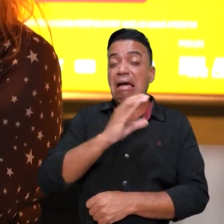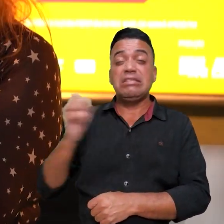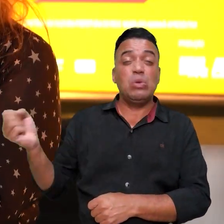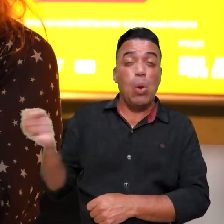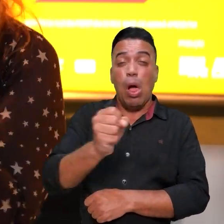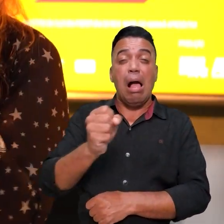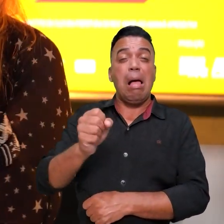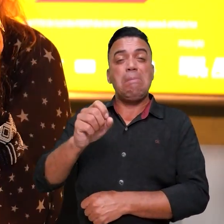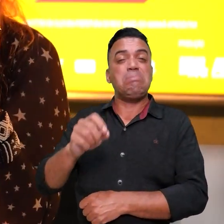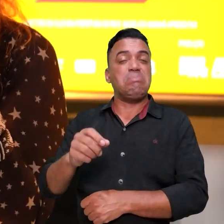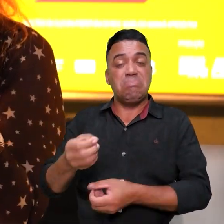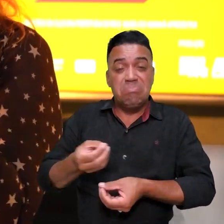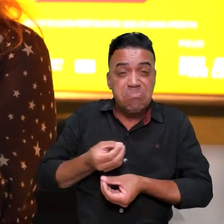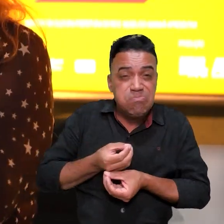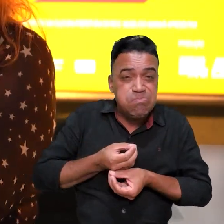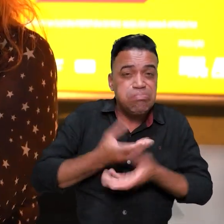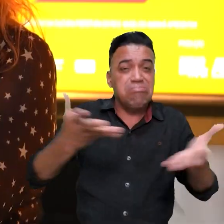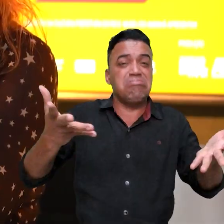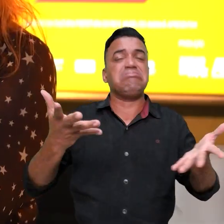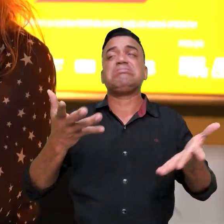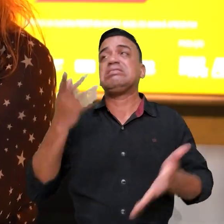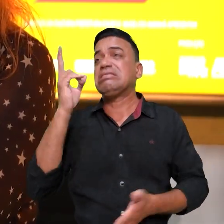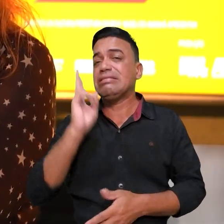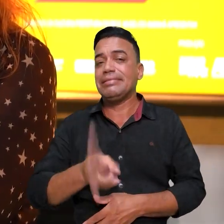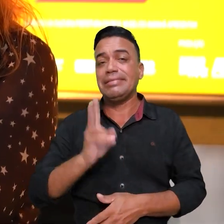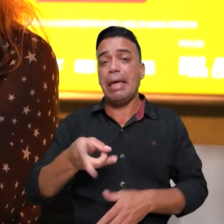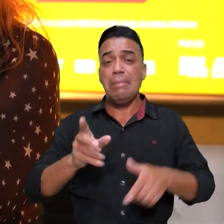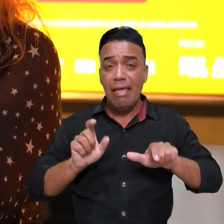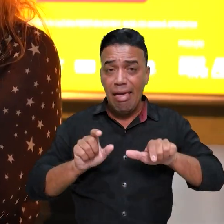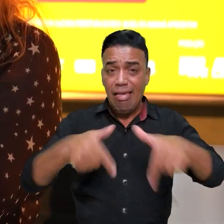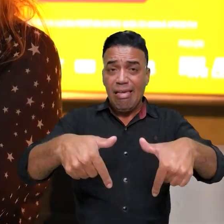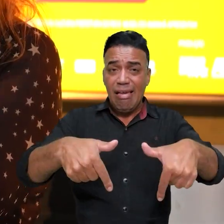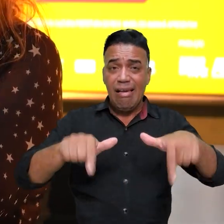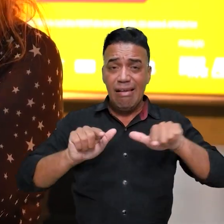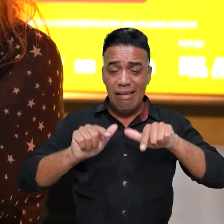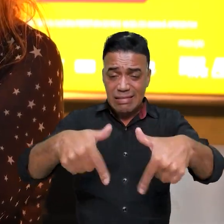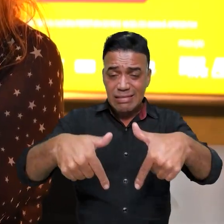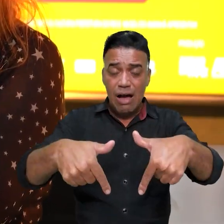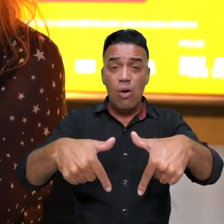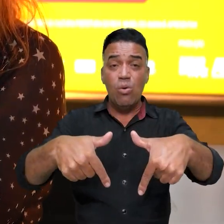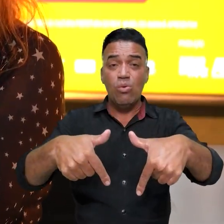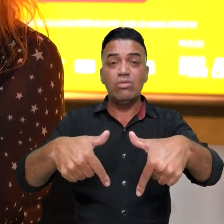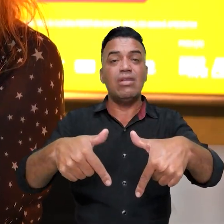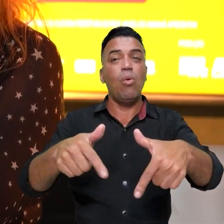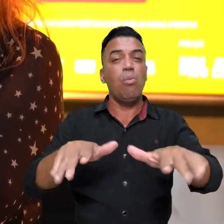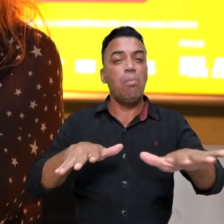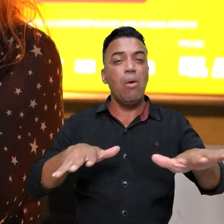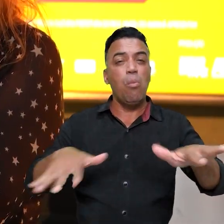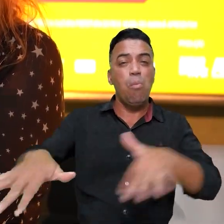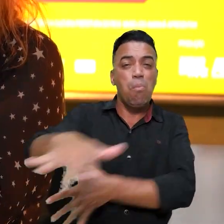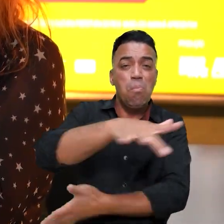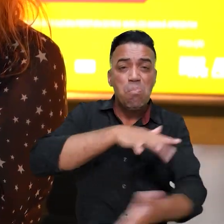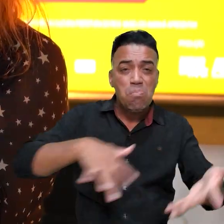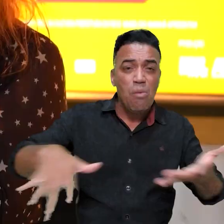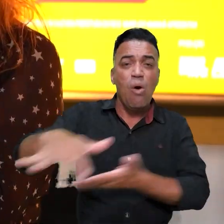de entregar coisas, de estar sempre na ação, para um movimento